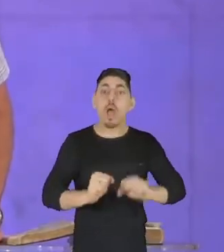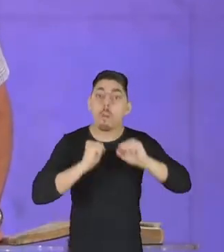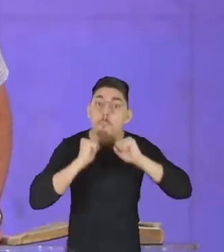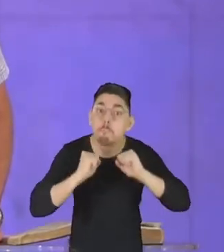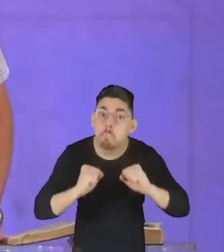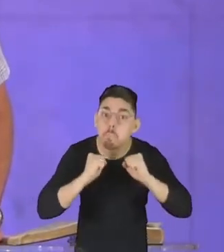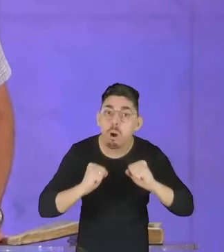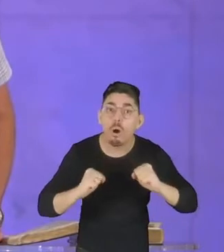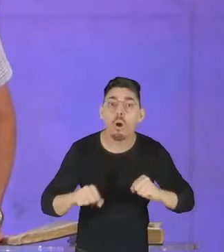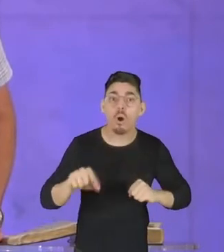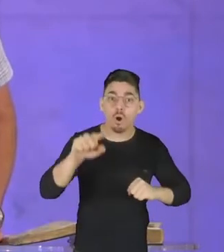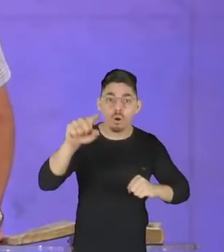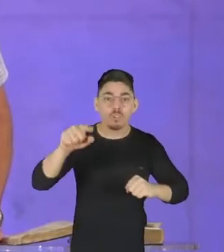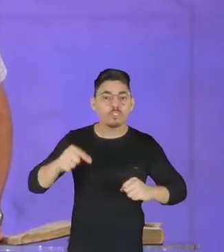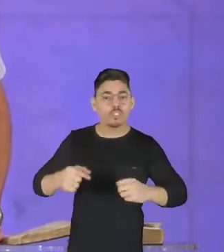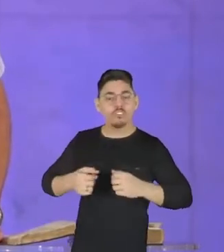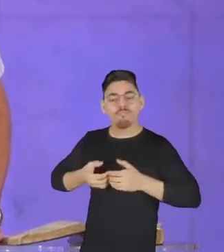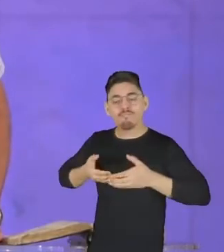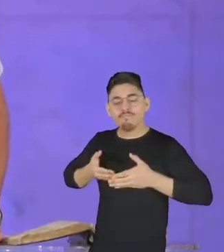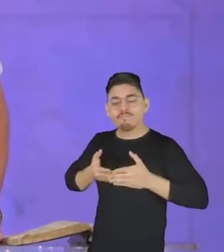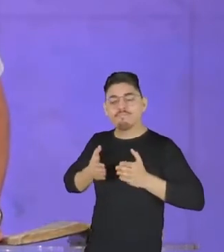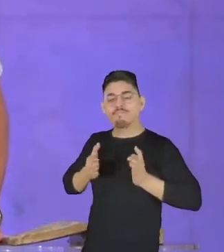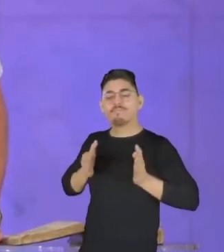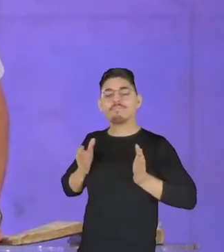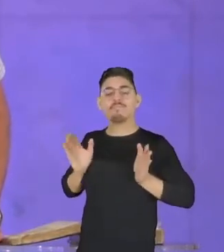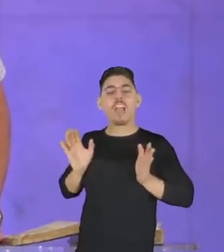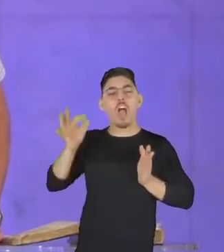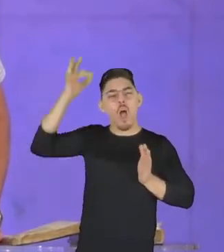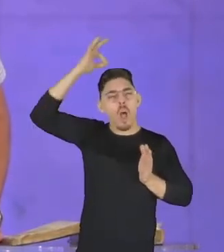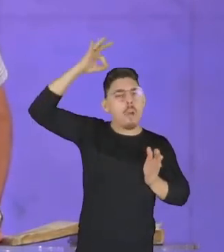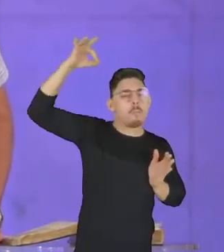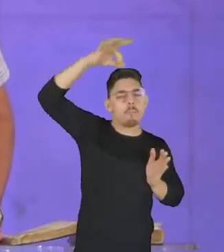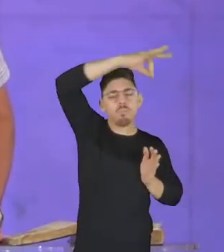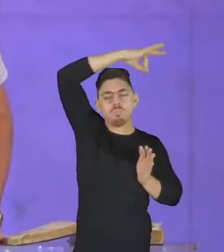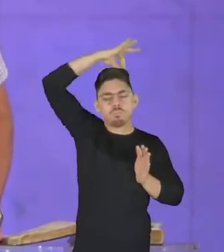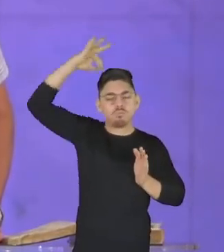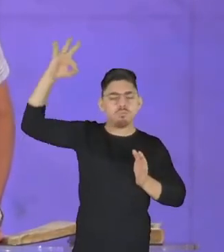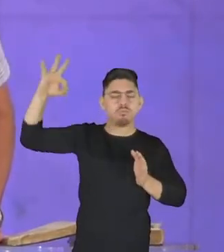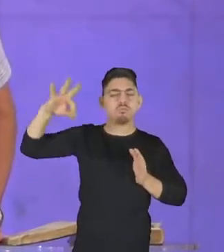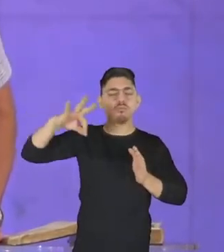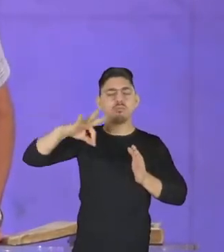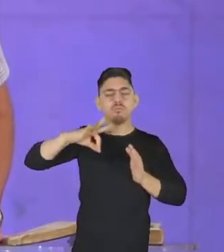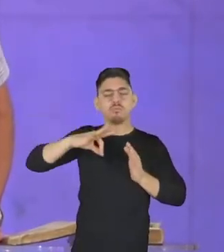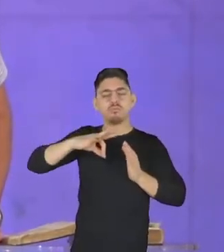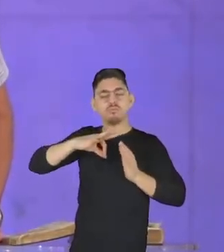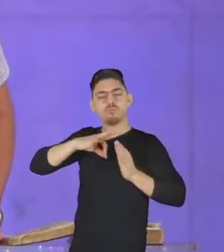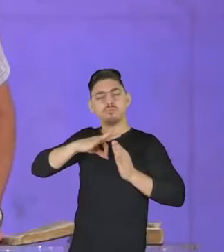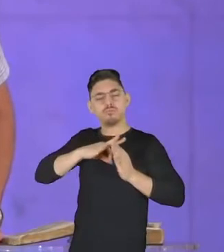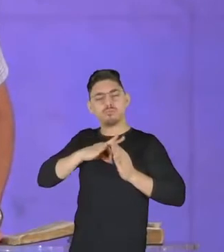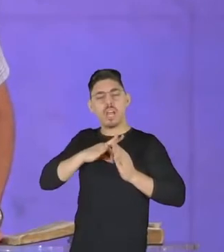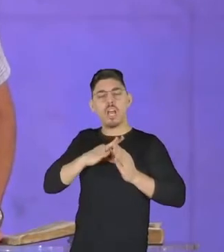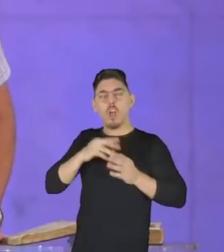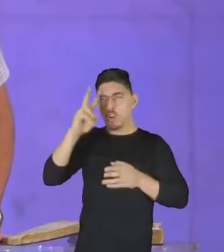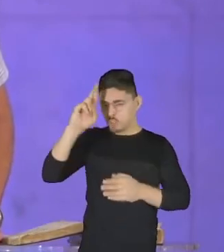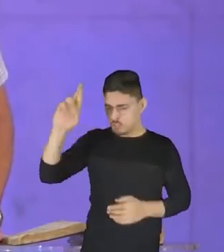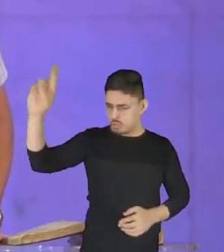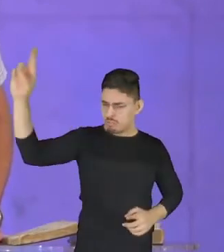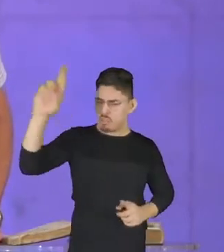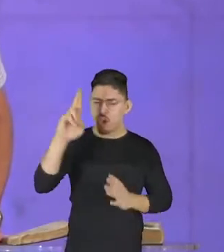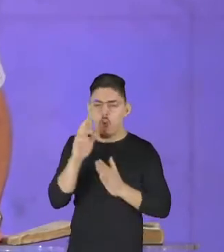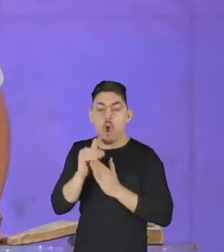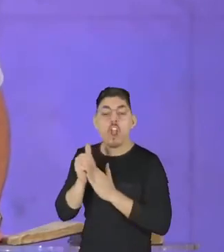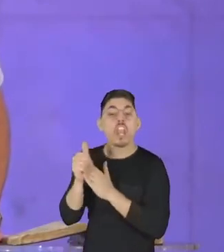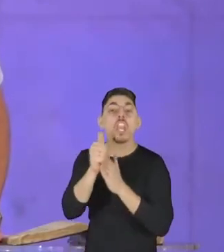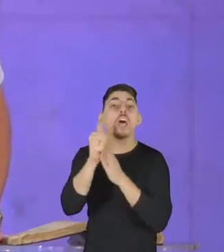deixando ser cheio do Espírito Santo, liderado pelo Senhor, viver com